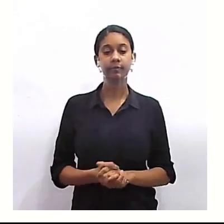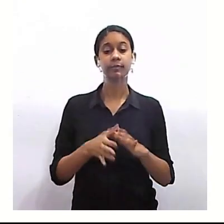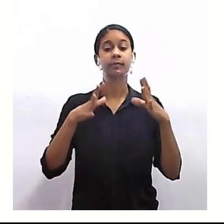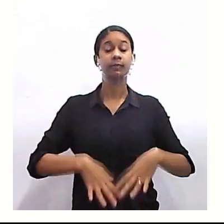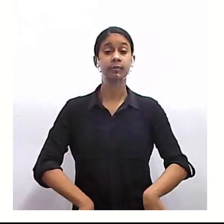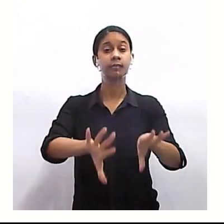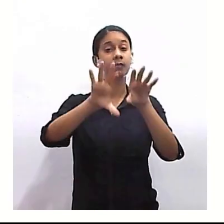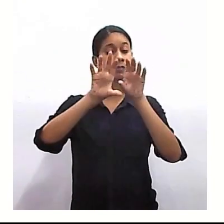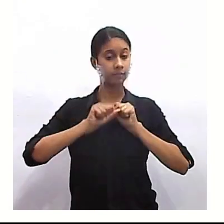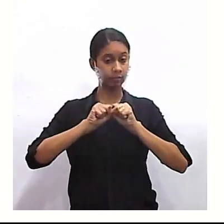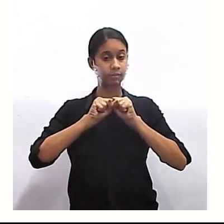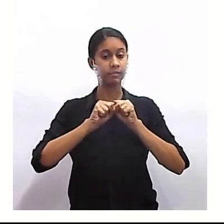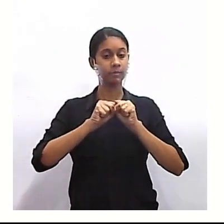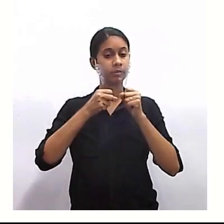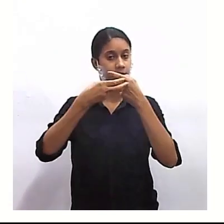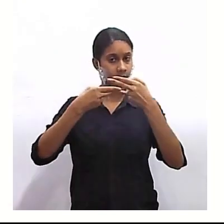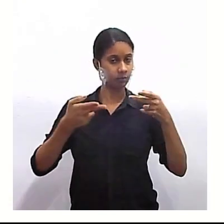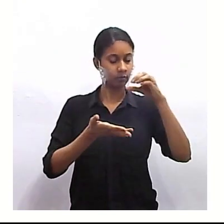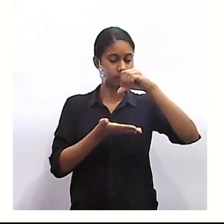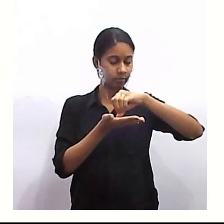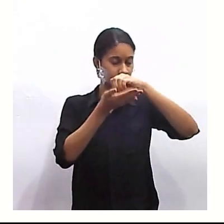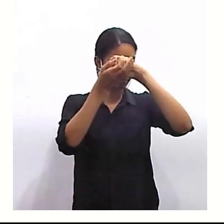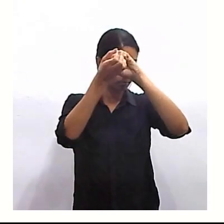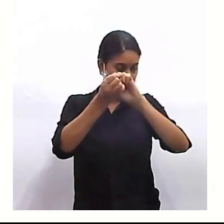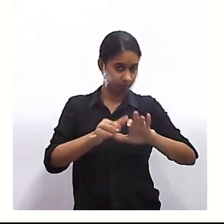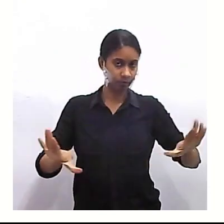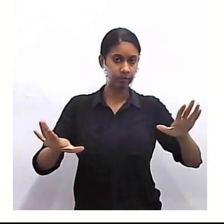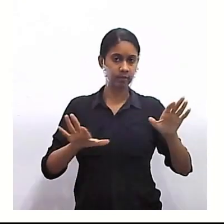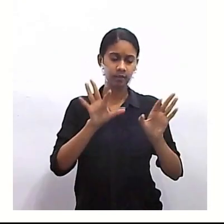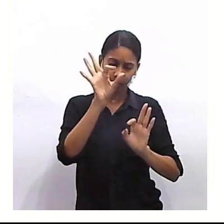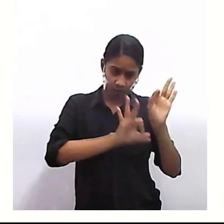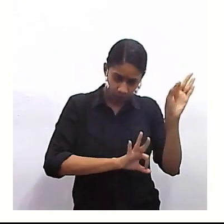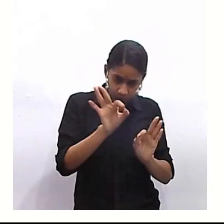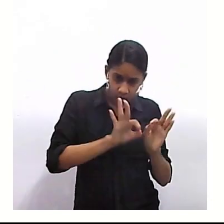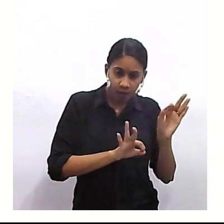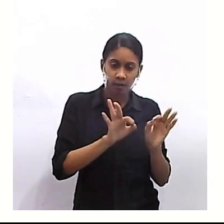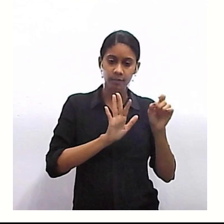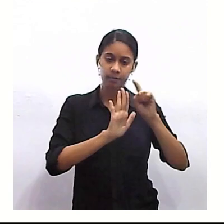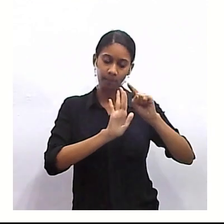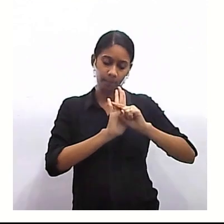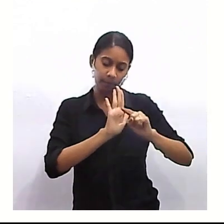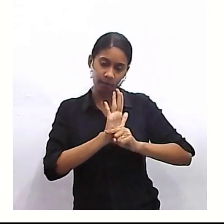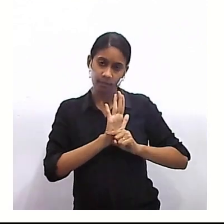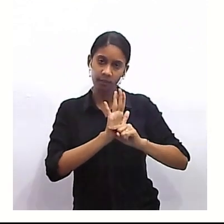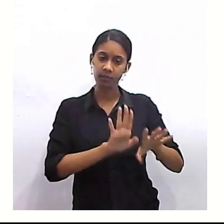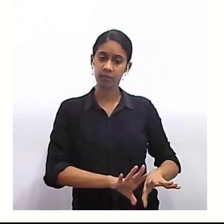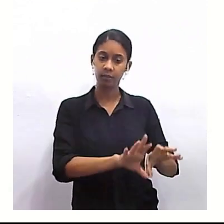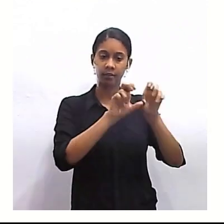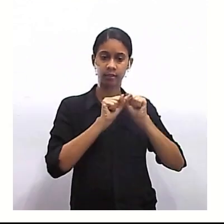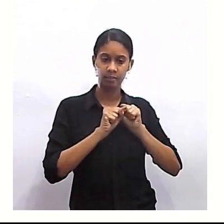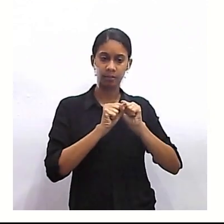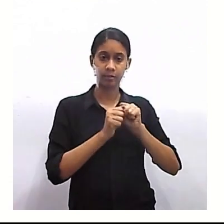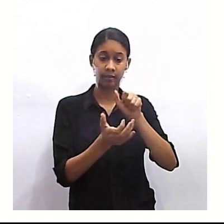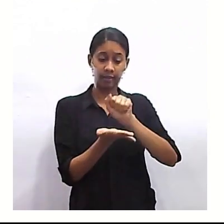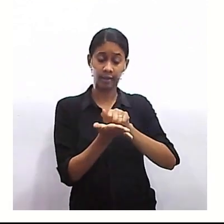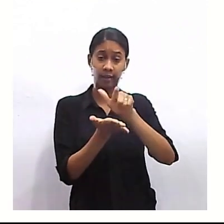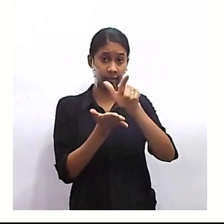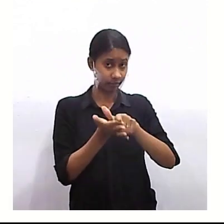Recebimento de mercadorias no CD. Planejamento do recebimento pelo agendamento das entregas dos fornecedores.